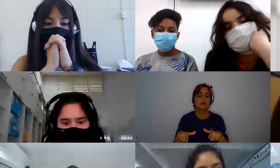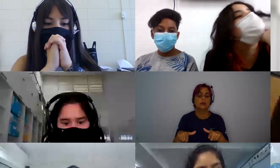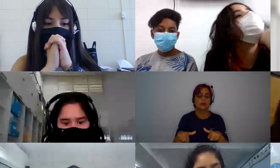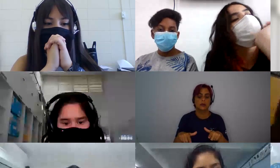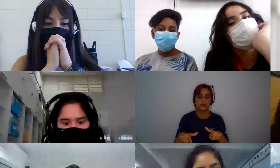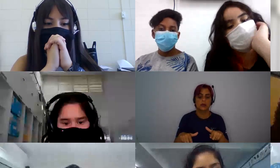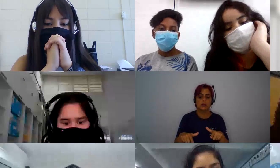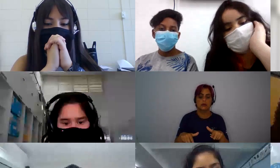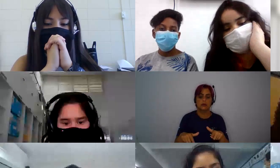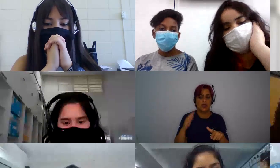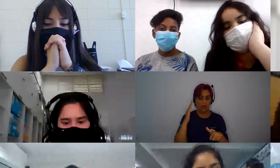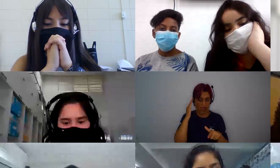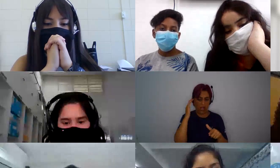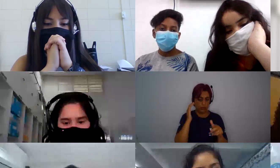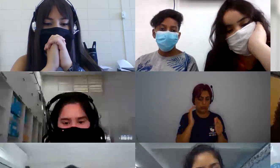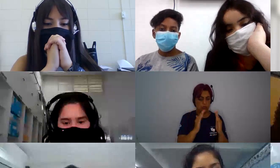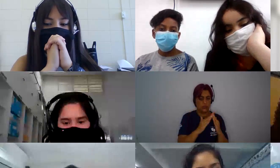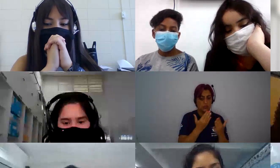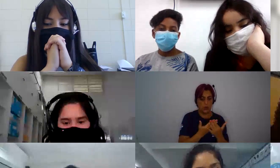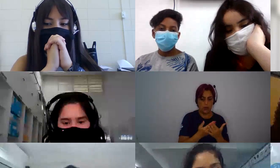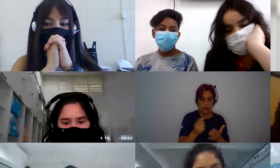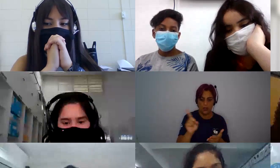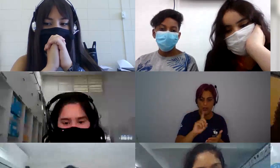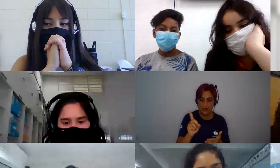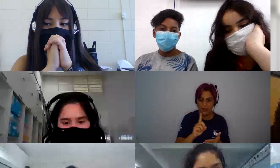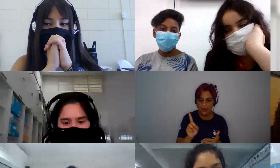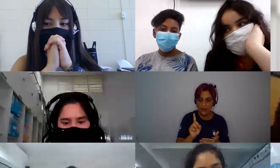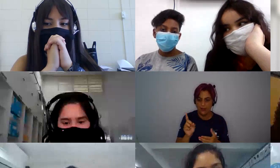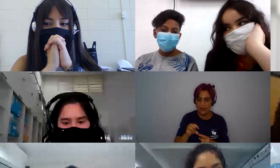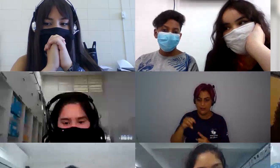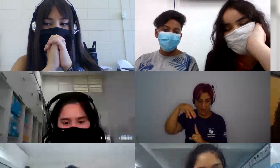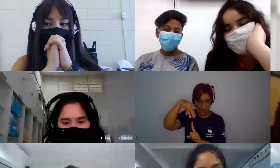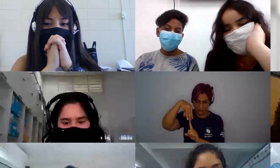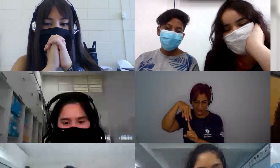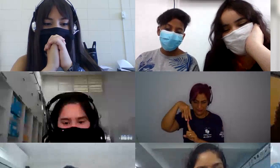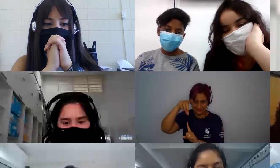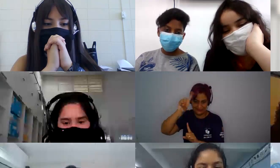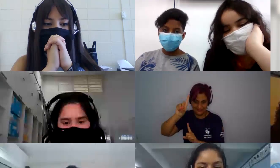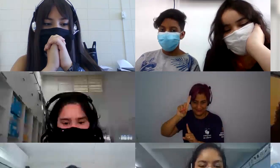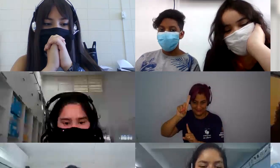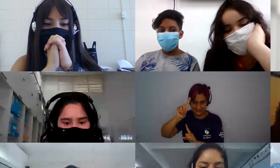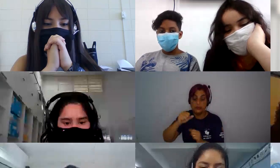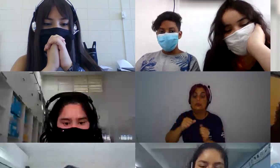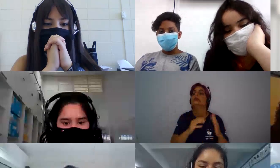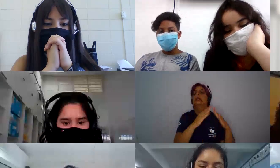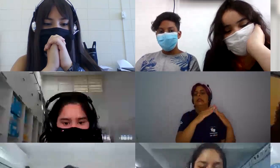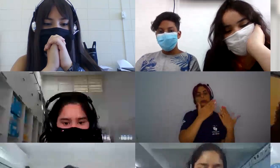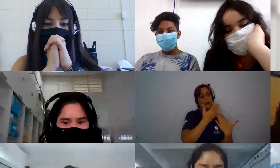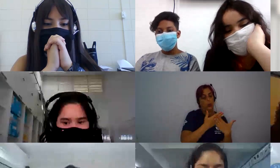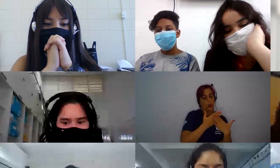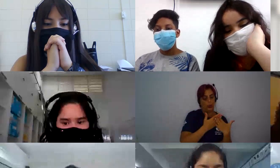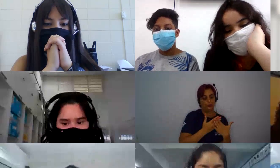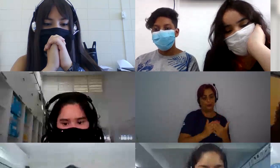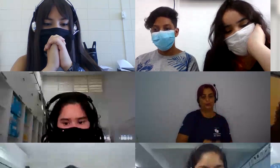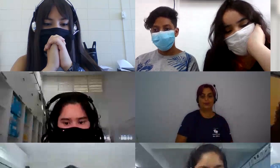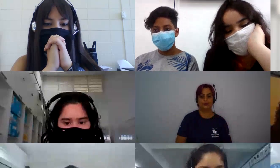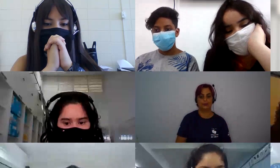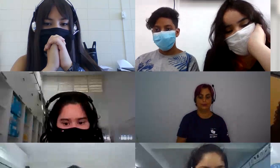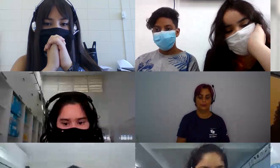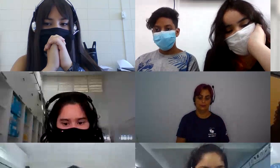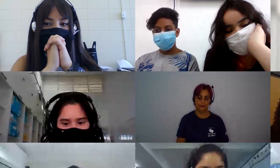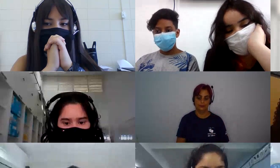também. Na escola? Não é no McDonald's, não? É na escola? É. Na escola, entendi. O...